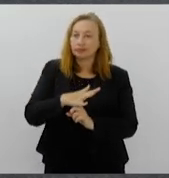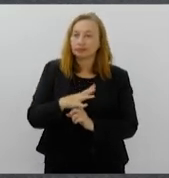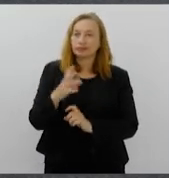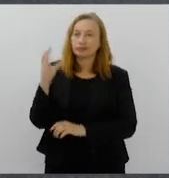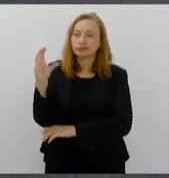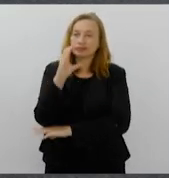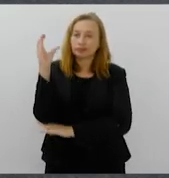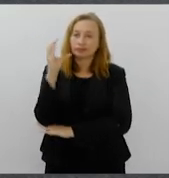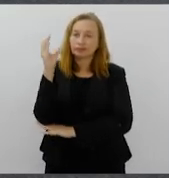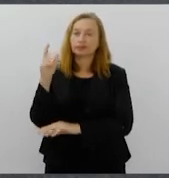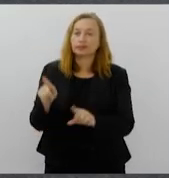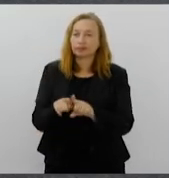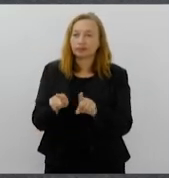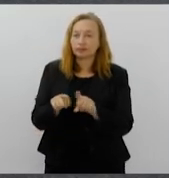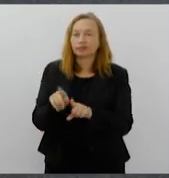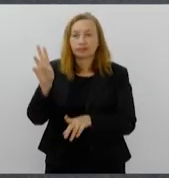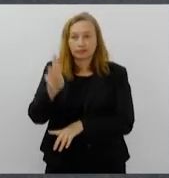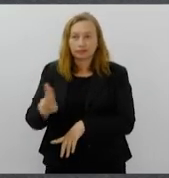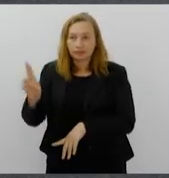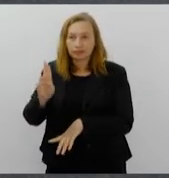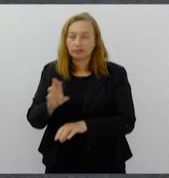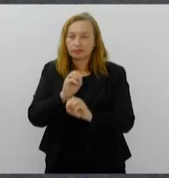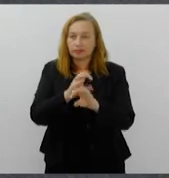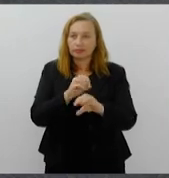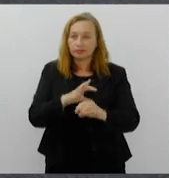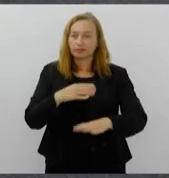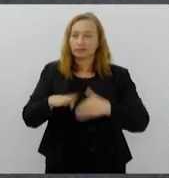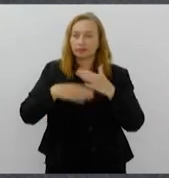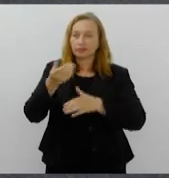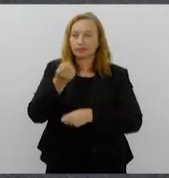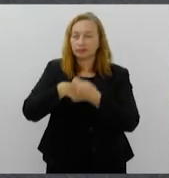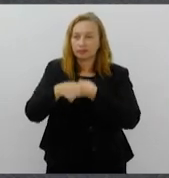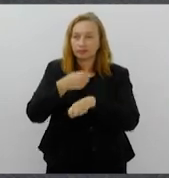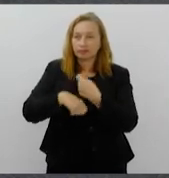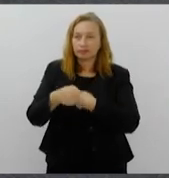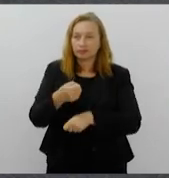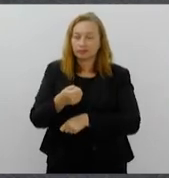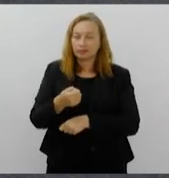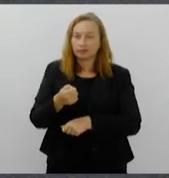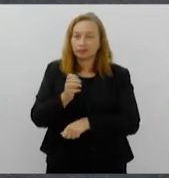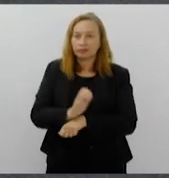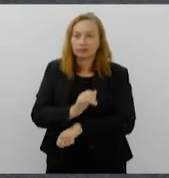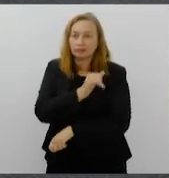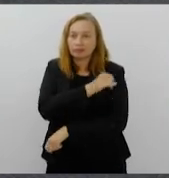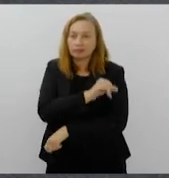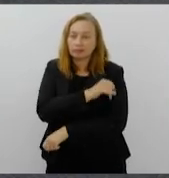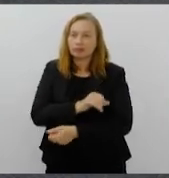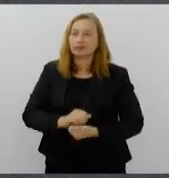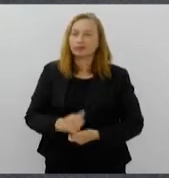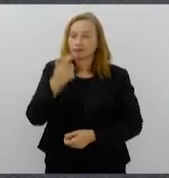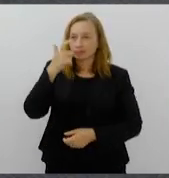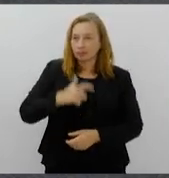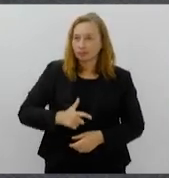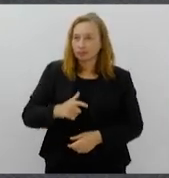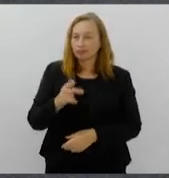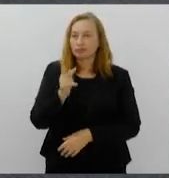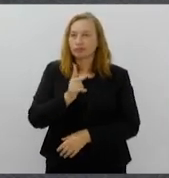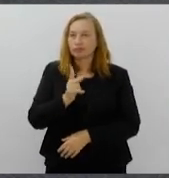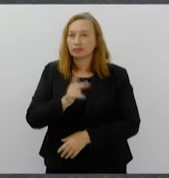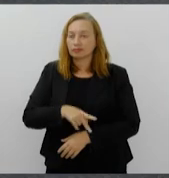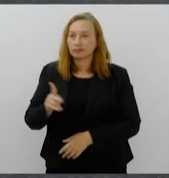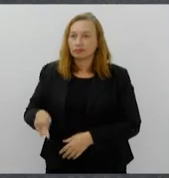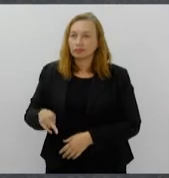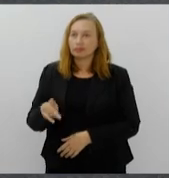escolares e universitárias para a educação e desenvolvimento socioeconômico do Estado do Rio de Janeiro. Eu sou professora de Física licenciada